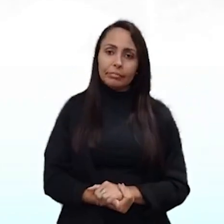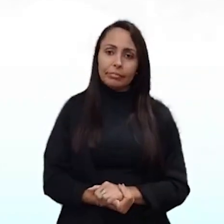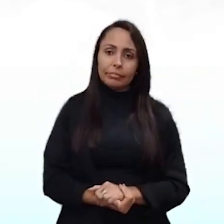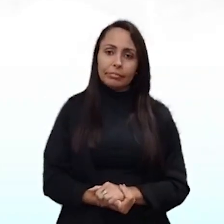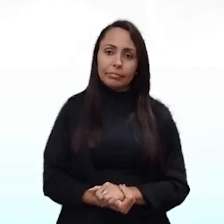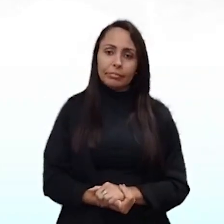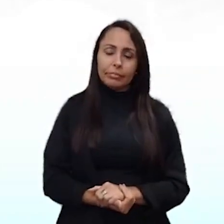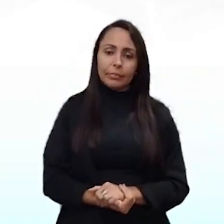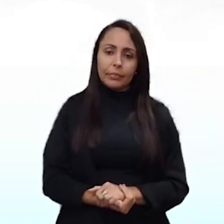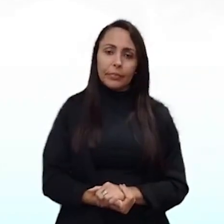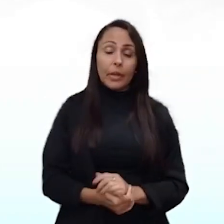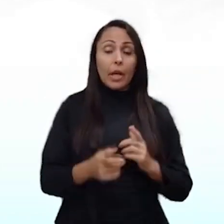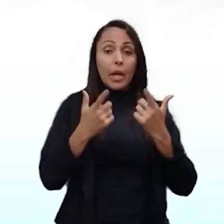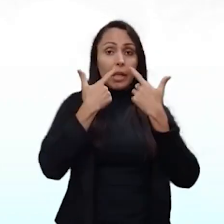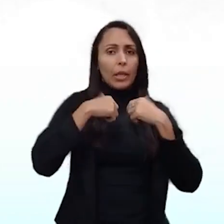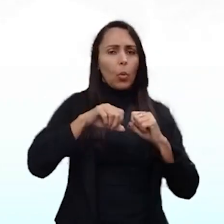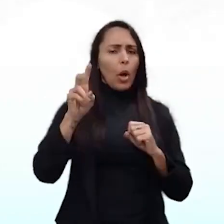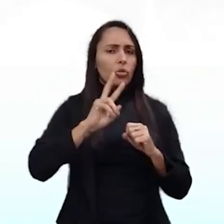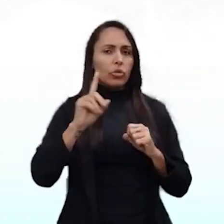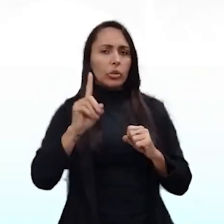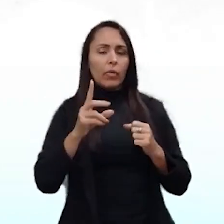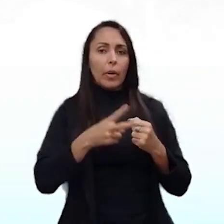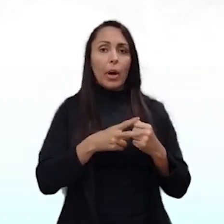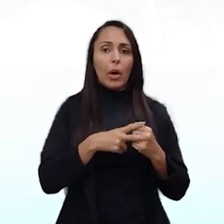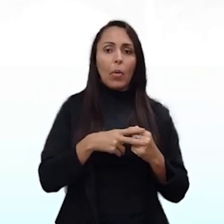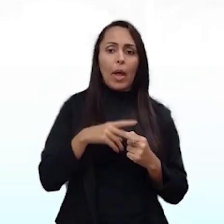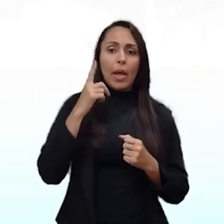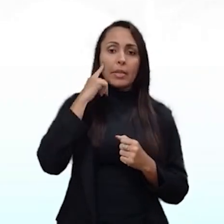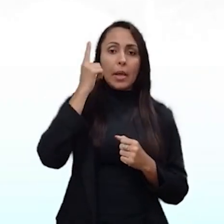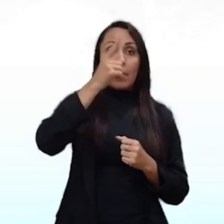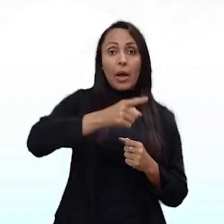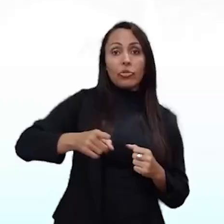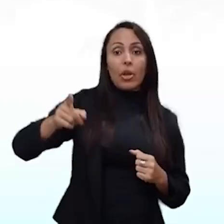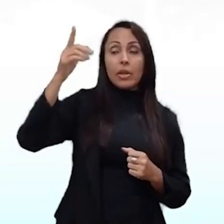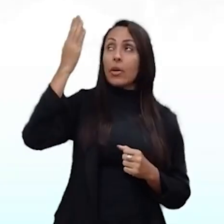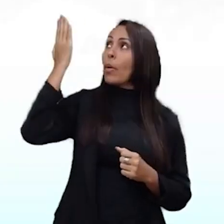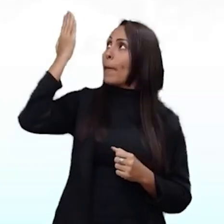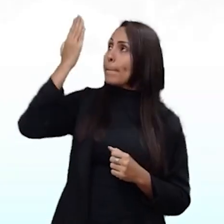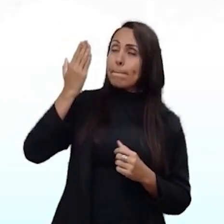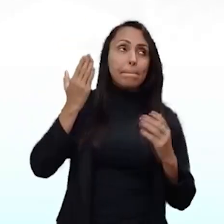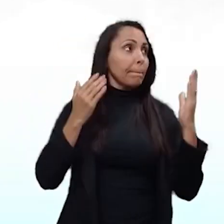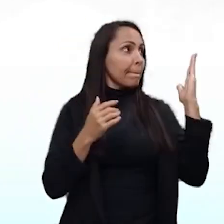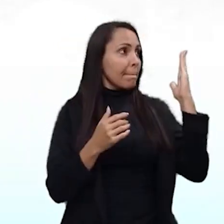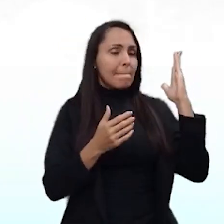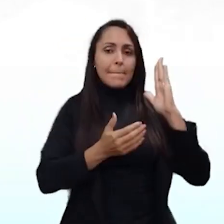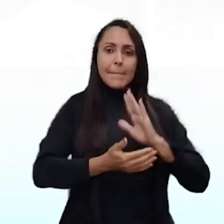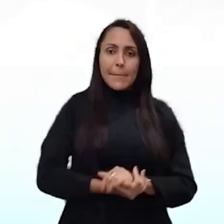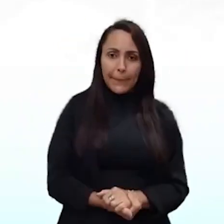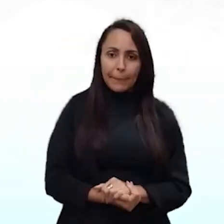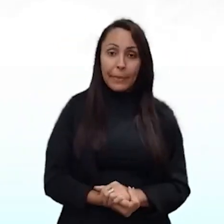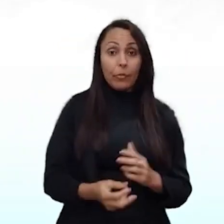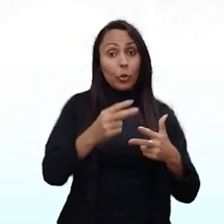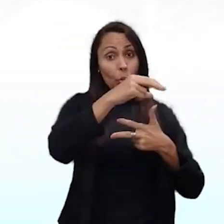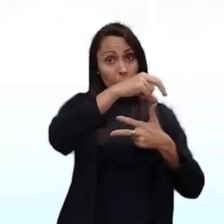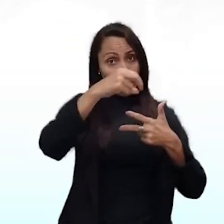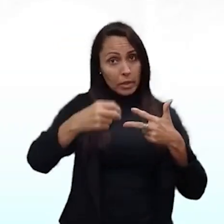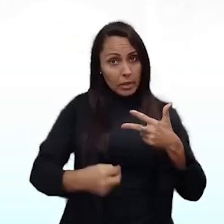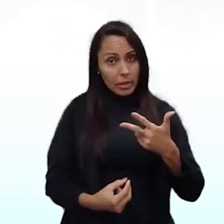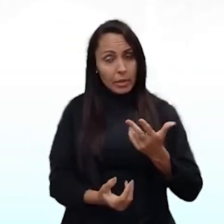Linguagem não verbal. Essa imagem aí, ó, foi tirada aí de uma questão do Exame Nacional do Ensino